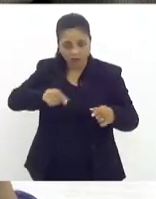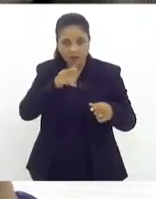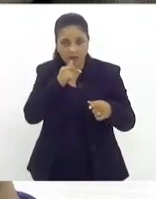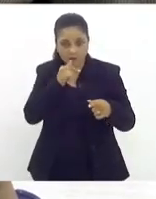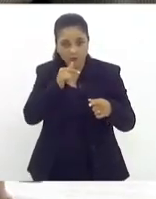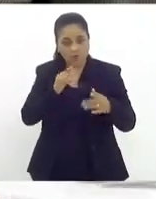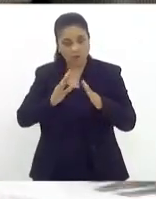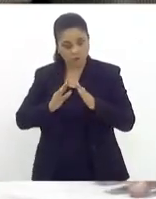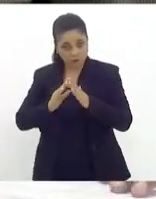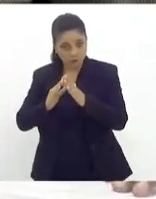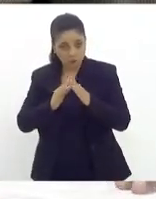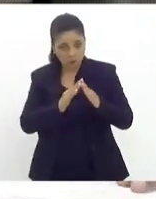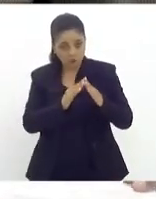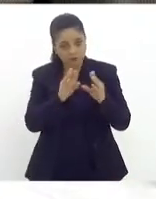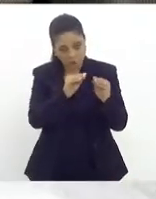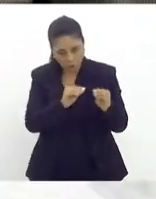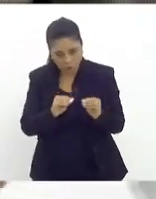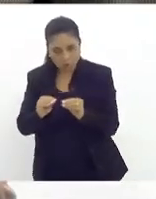relocadas, inclusive